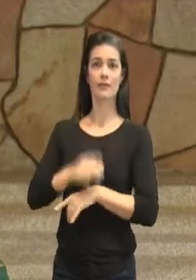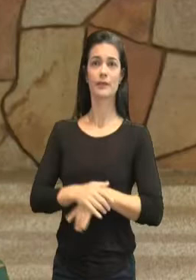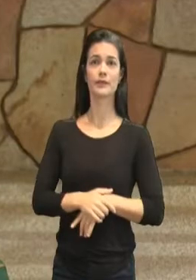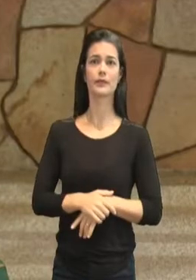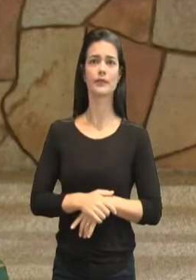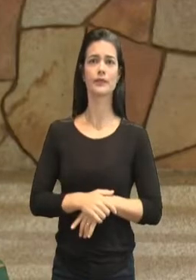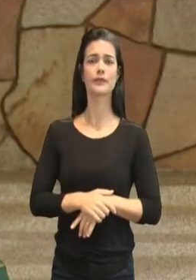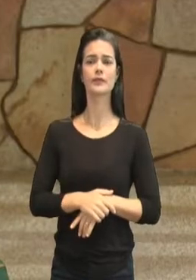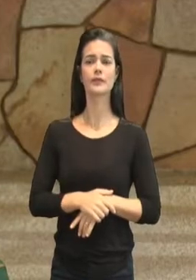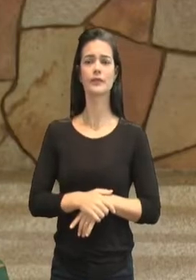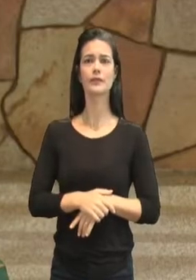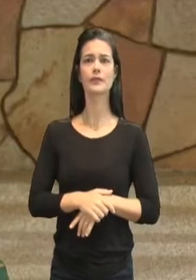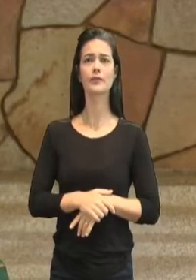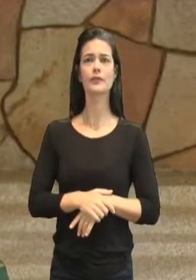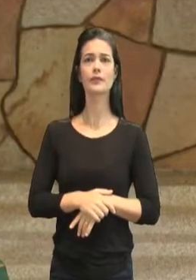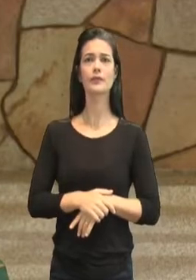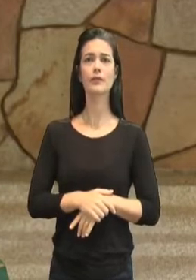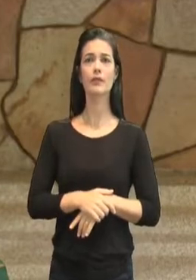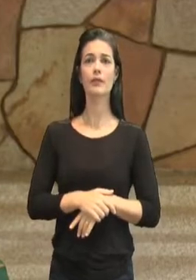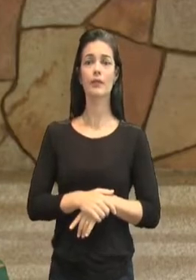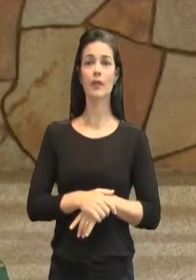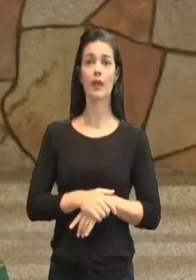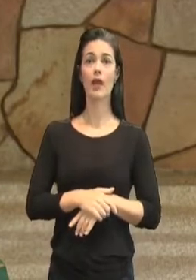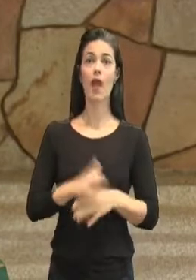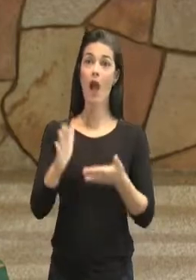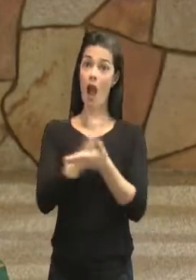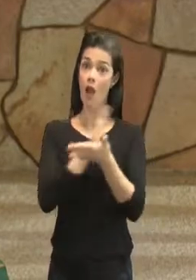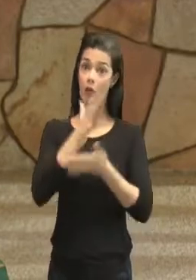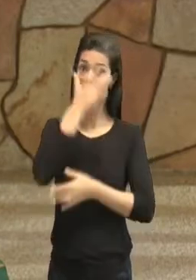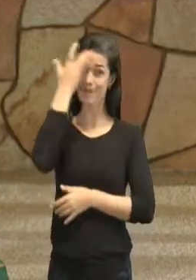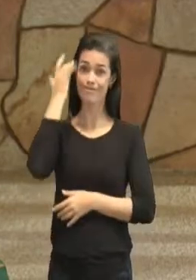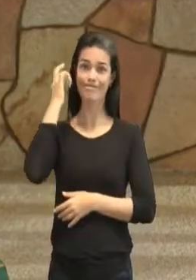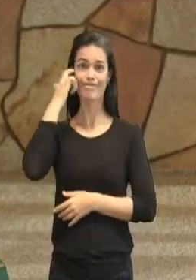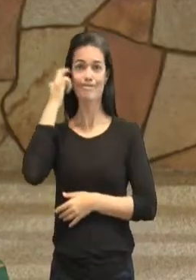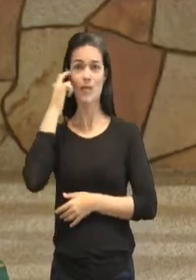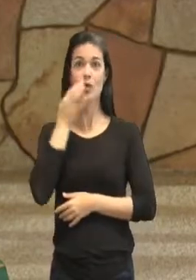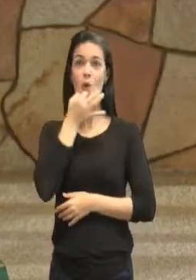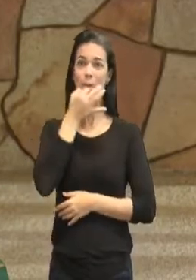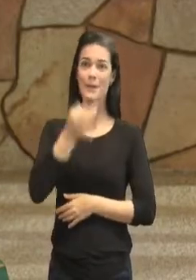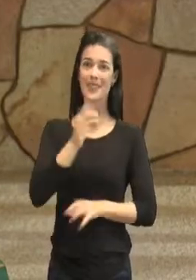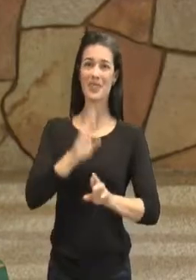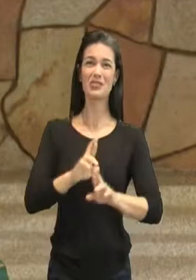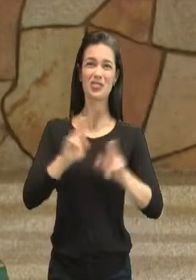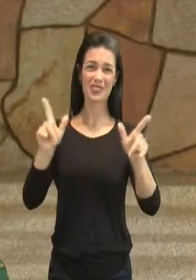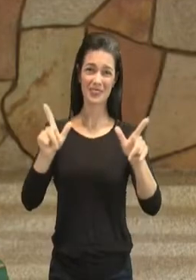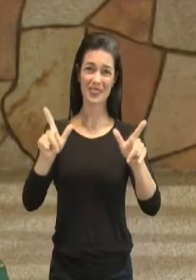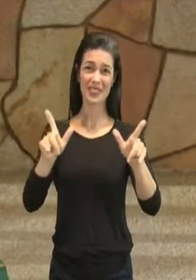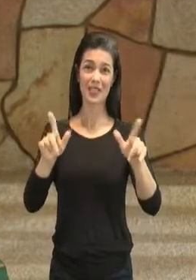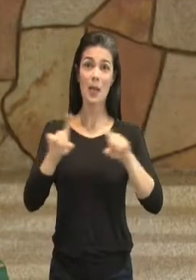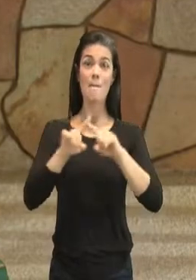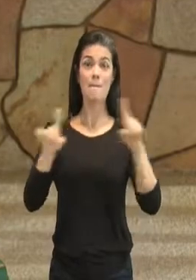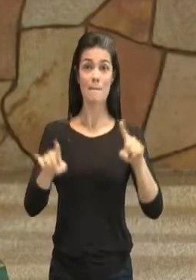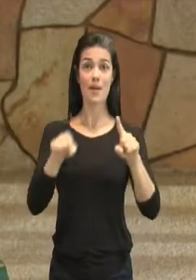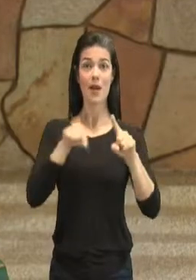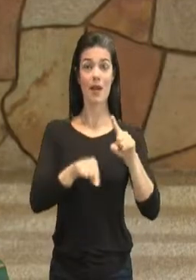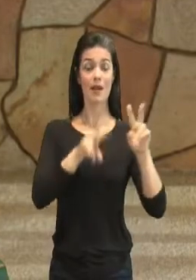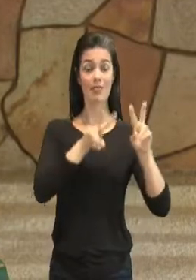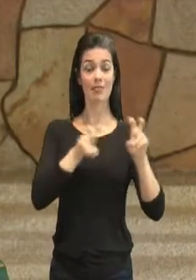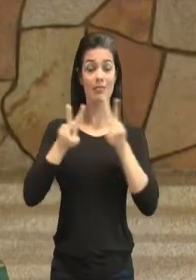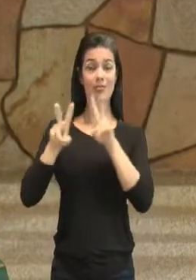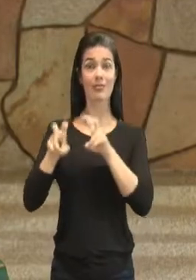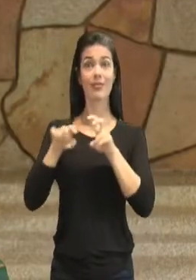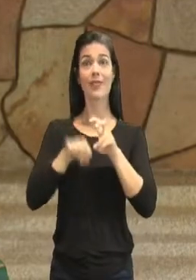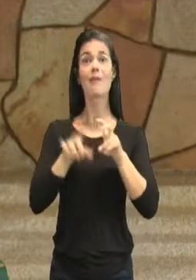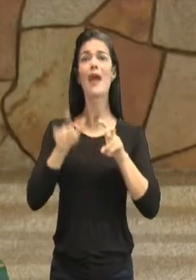Diferente do que muitos, infelizmente, pensam e até afirmam, esse é um tema bíblico que é